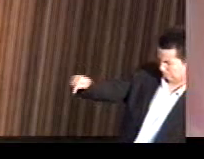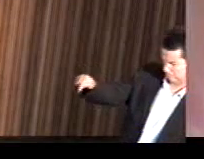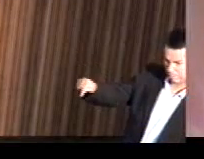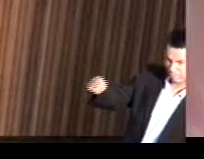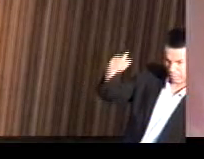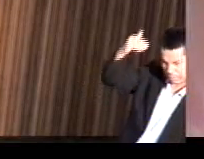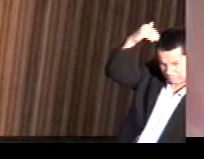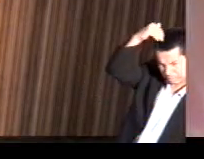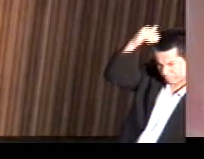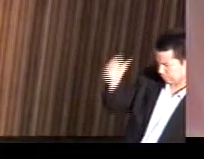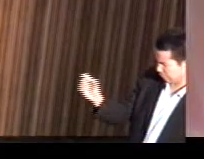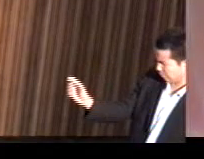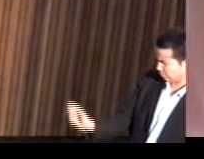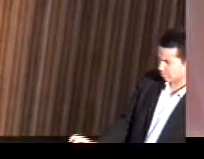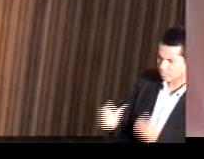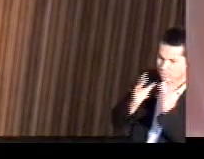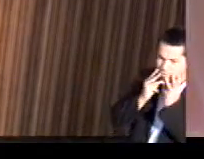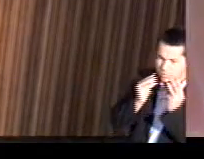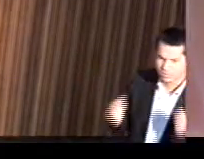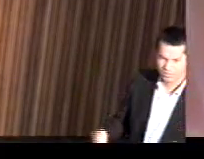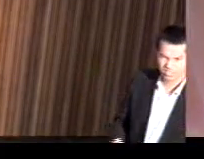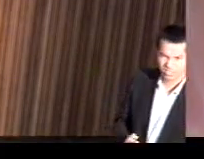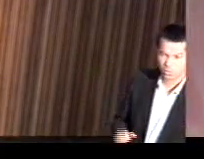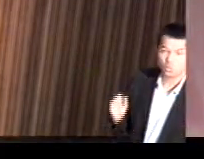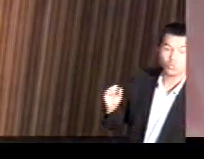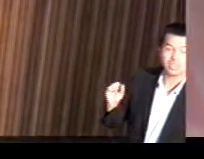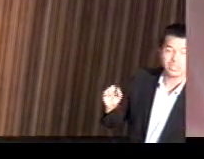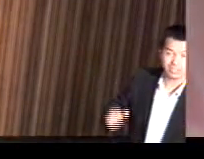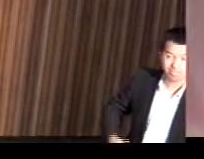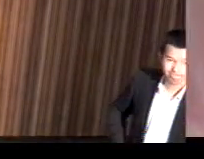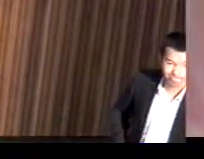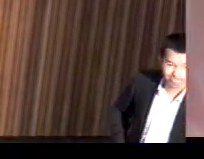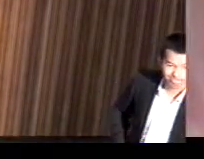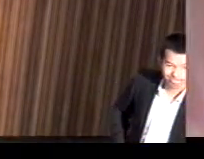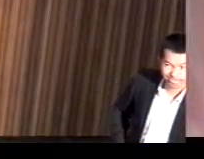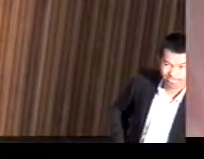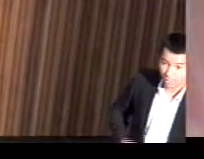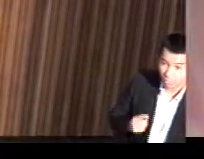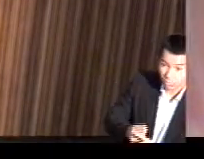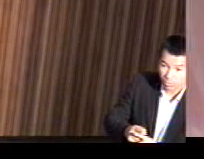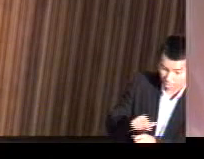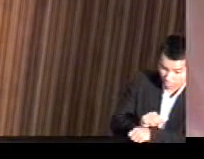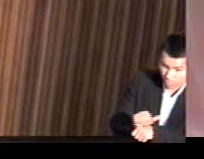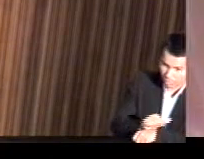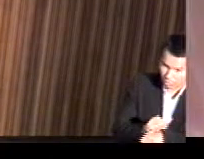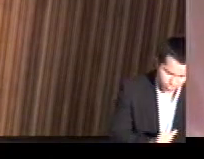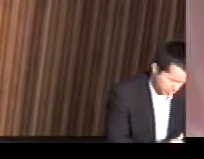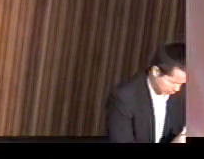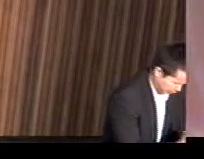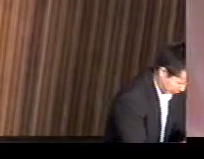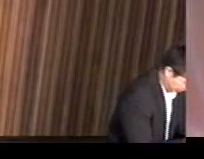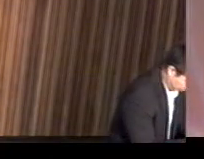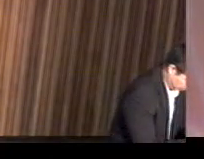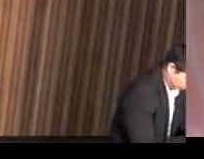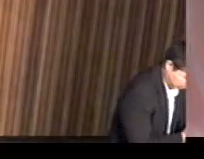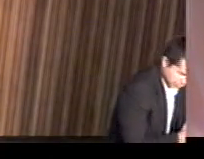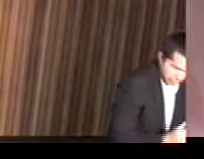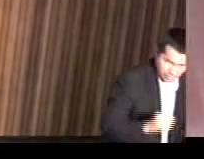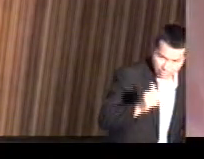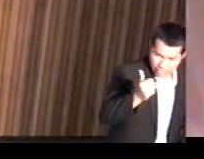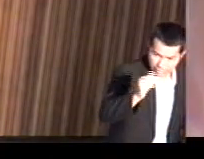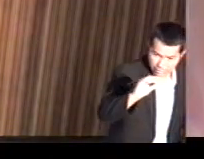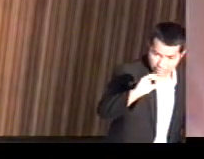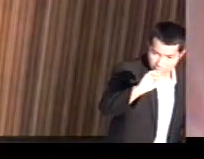que jeito, mas ele separa a 10ª de tudo e consagra a Deus em